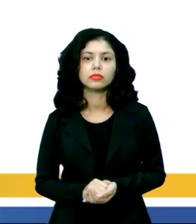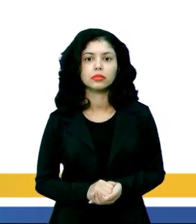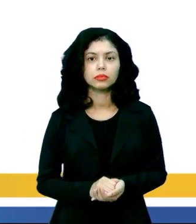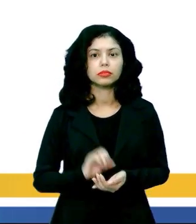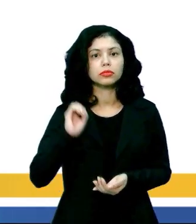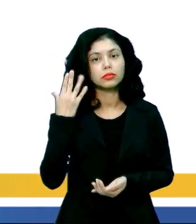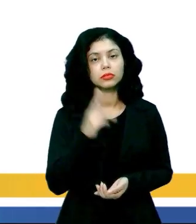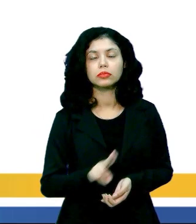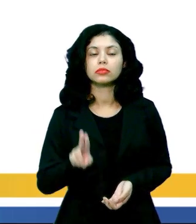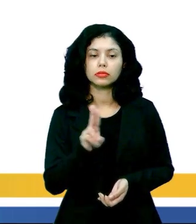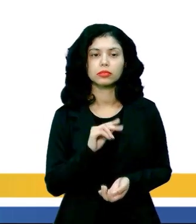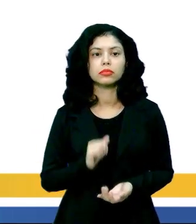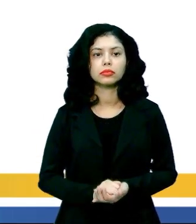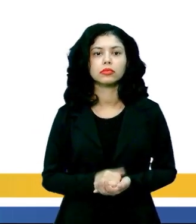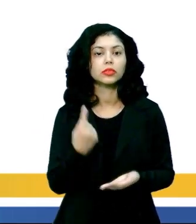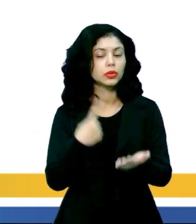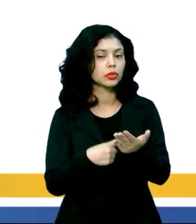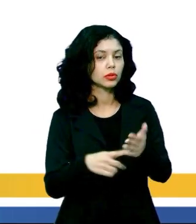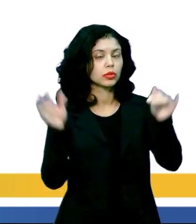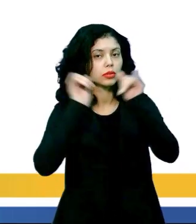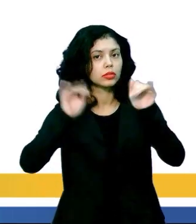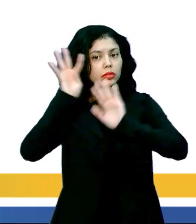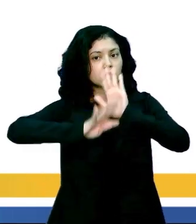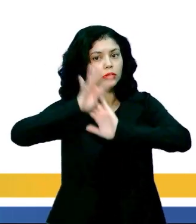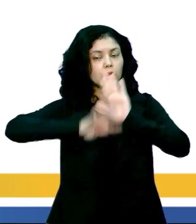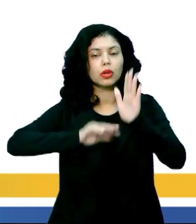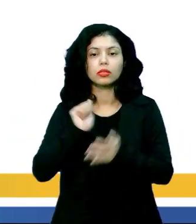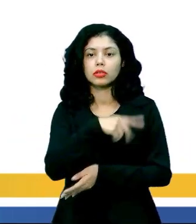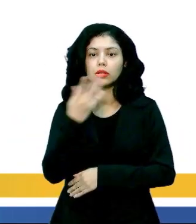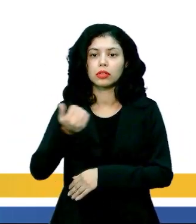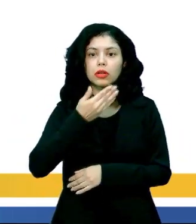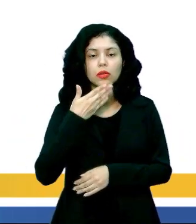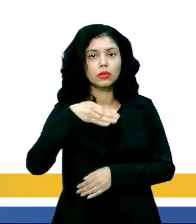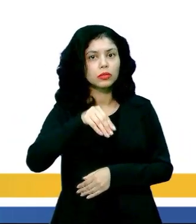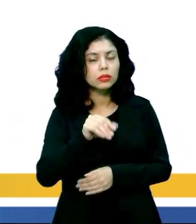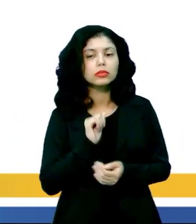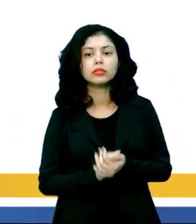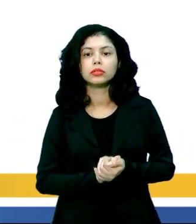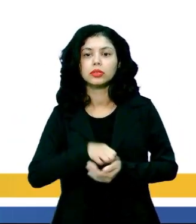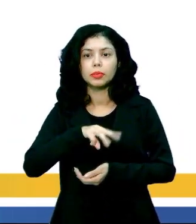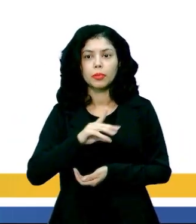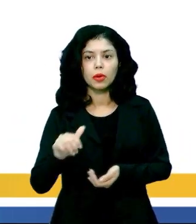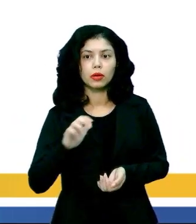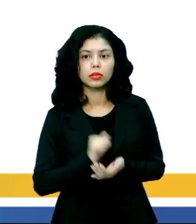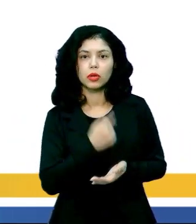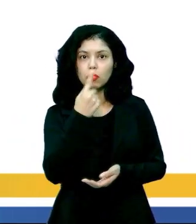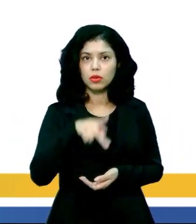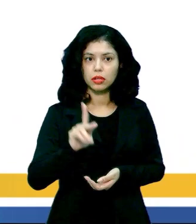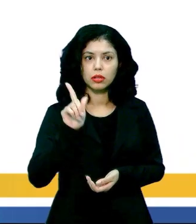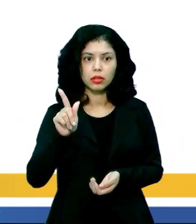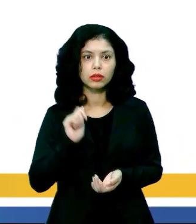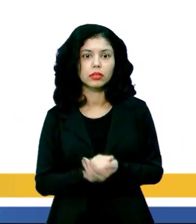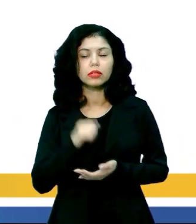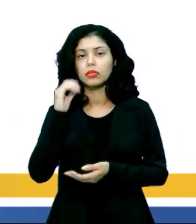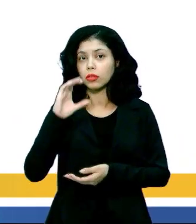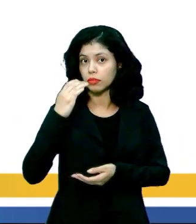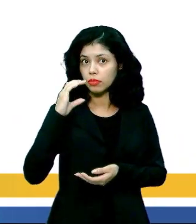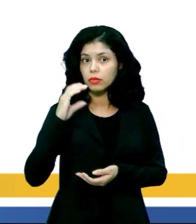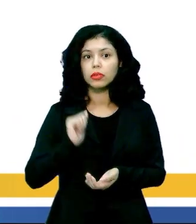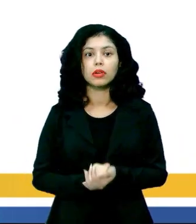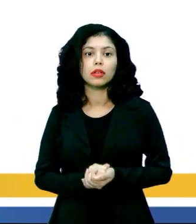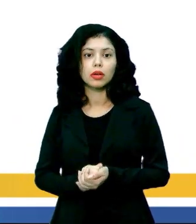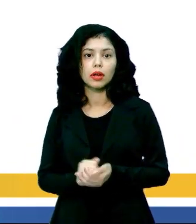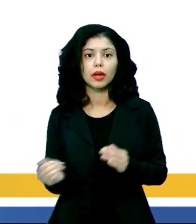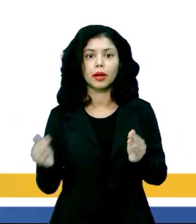açúcar comumente usado. De acordo com as informações do texto, a quantidade de açúcar em mol em 1 kg de refrigerante é